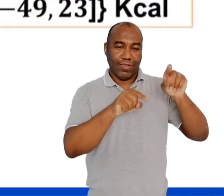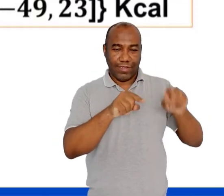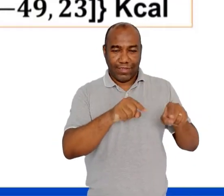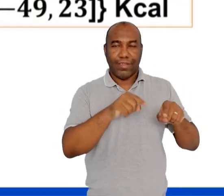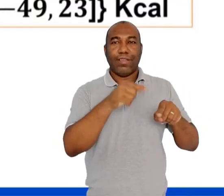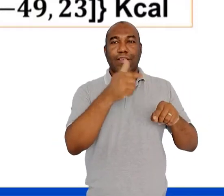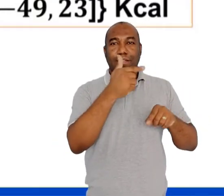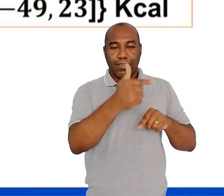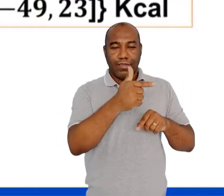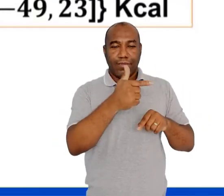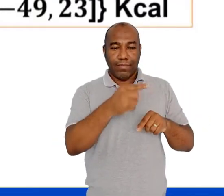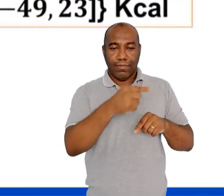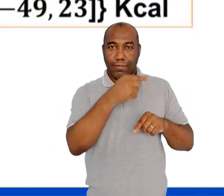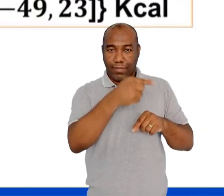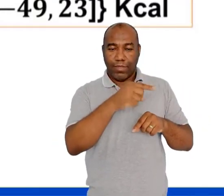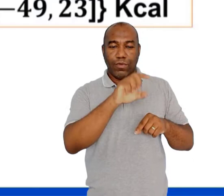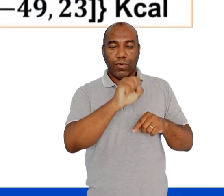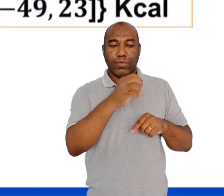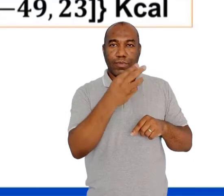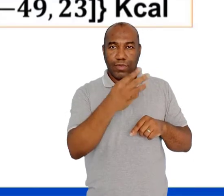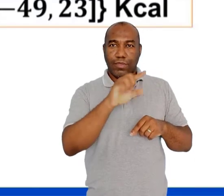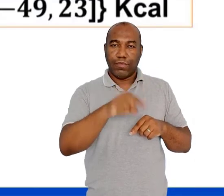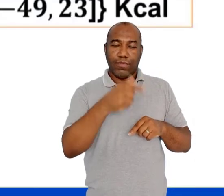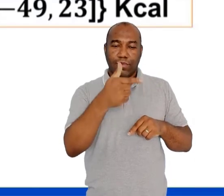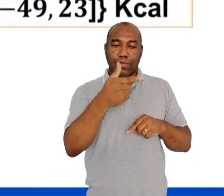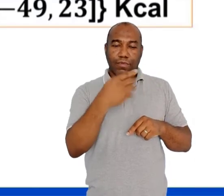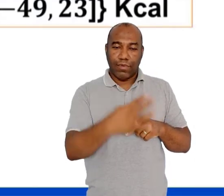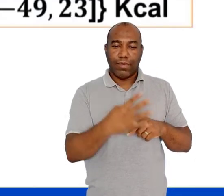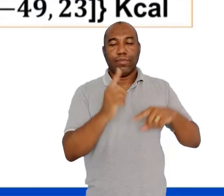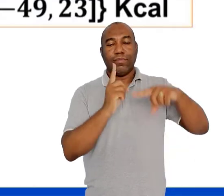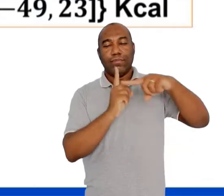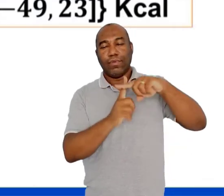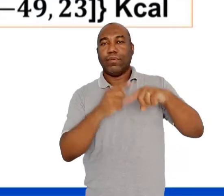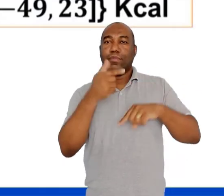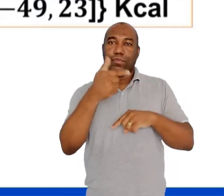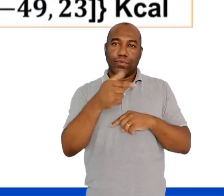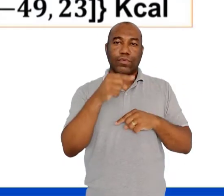nela. Então, vamos fazer essa multiplicação. Duas vezes menos